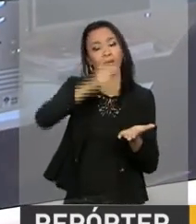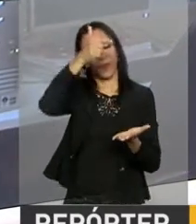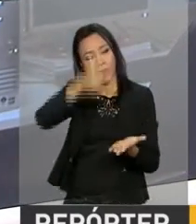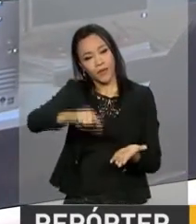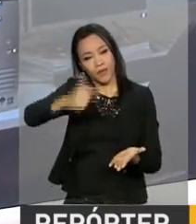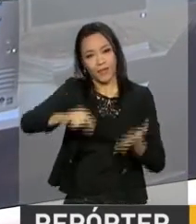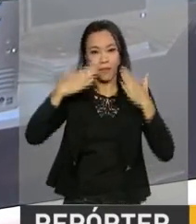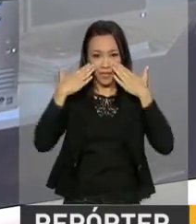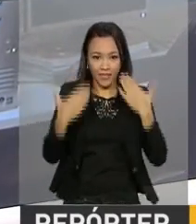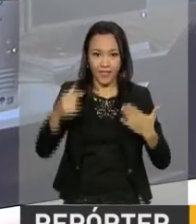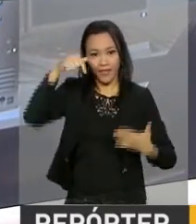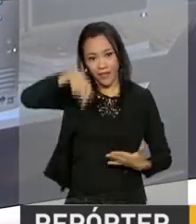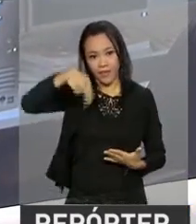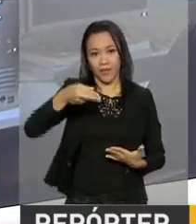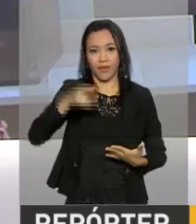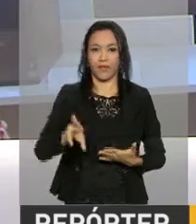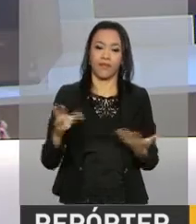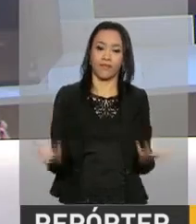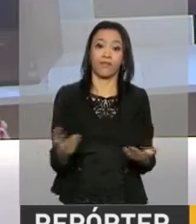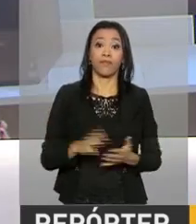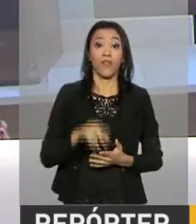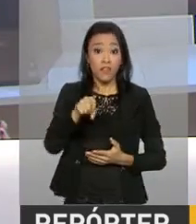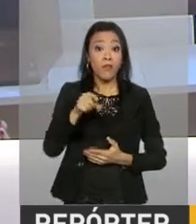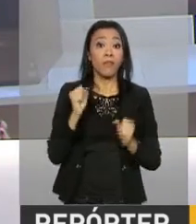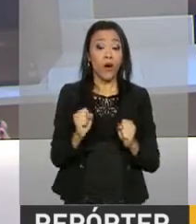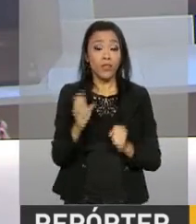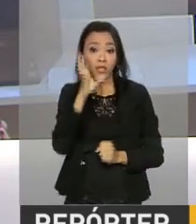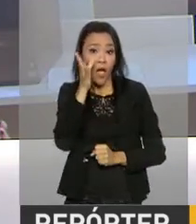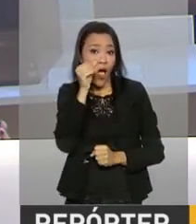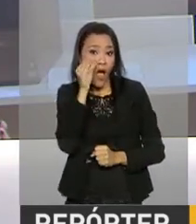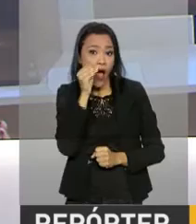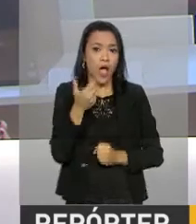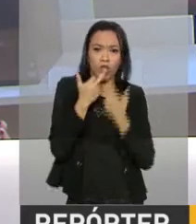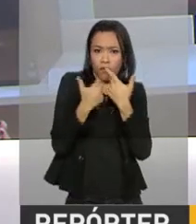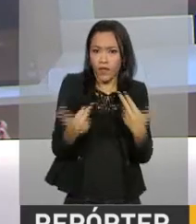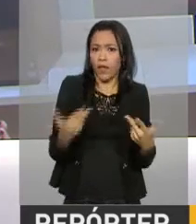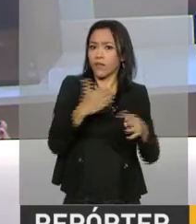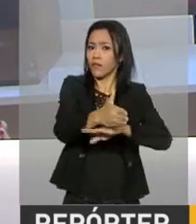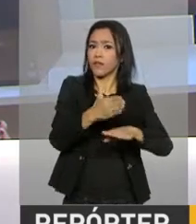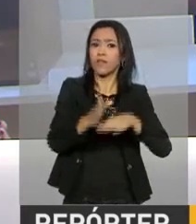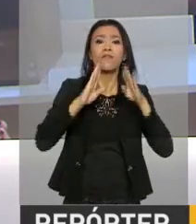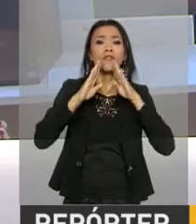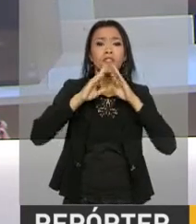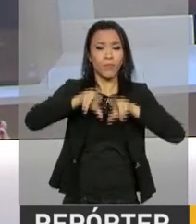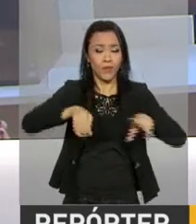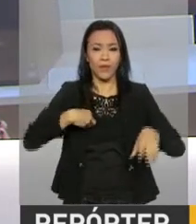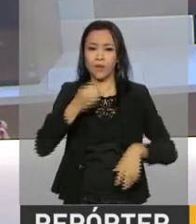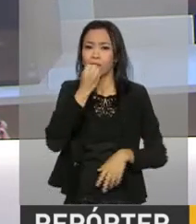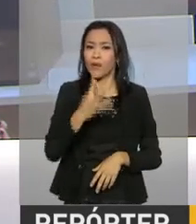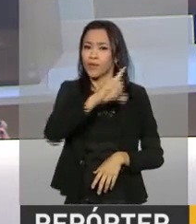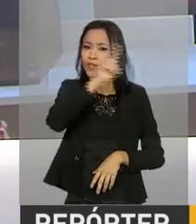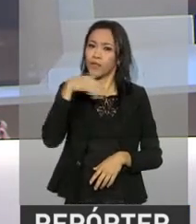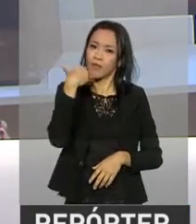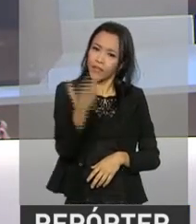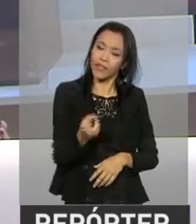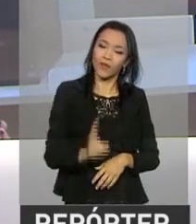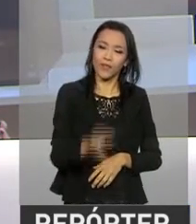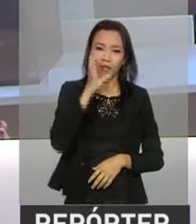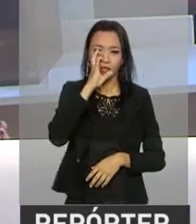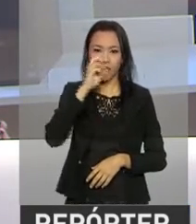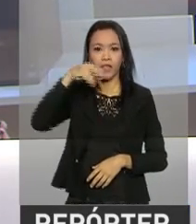próxima edição do repórter NBR você pode acompanhar também as novidades em nossas redes sociais um bom dia para você E aí